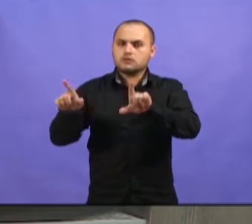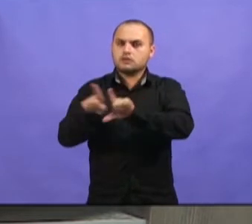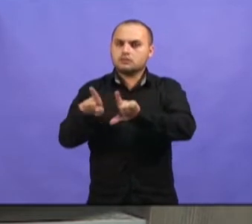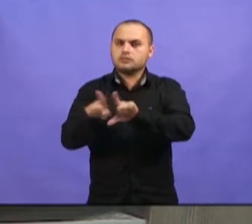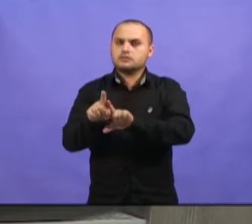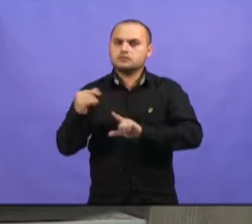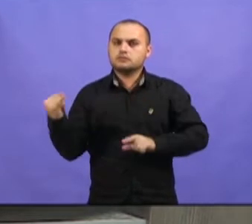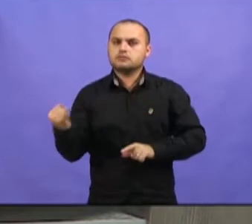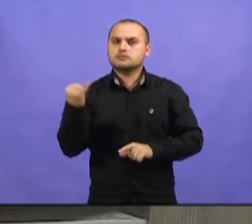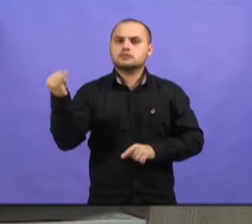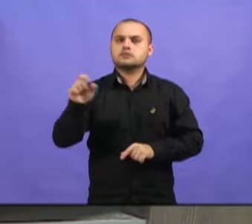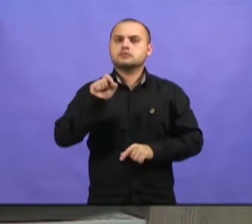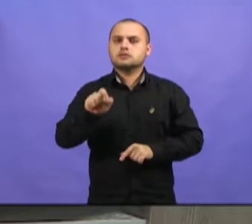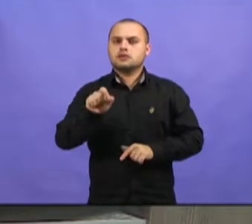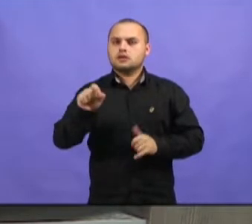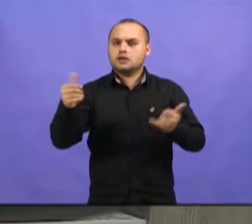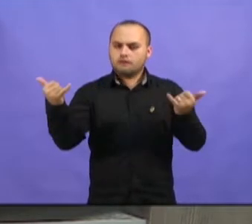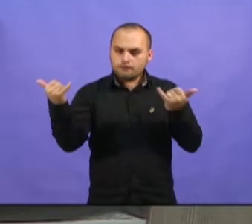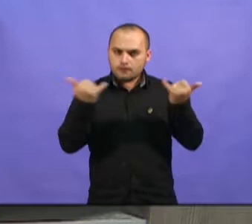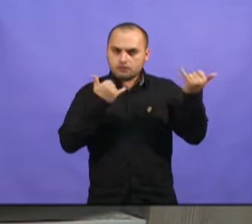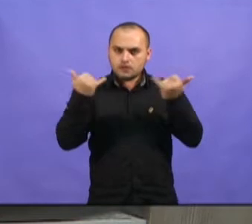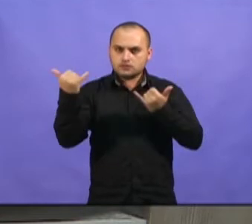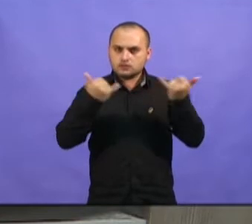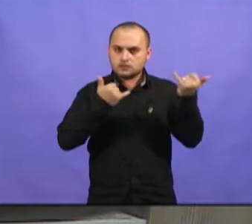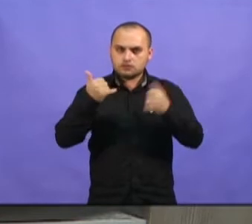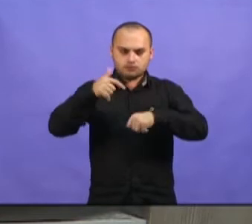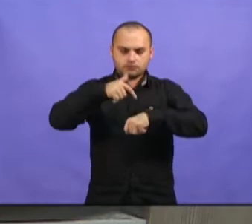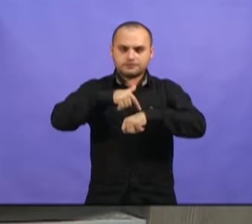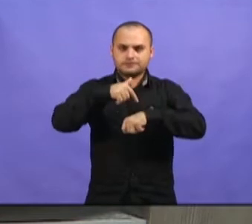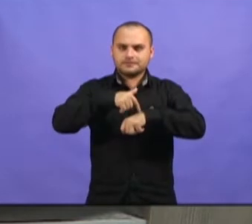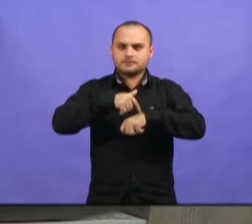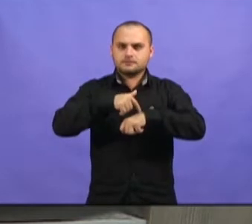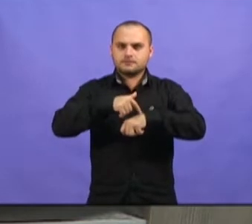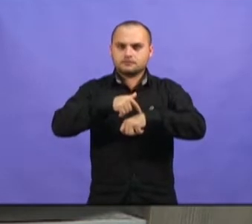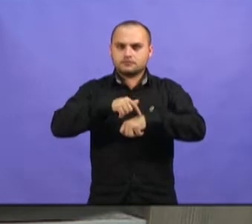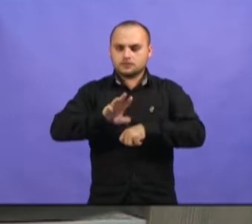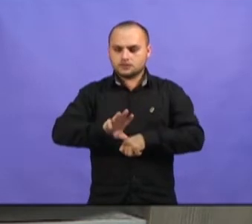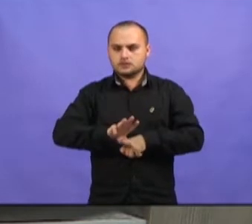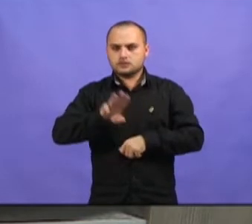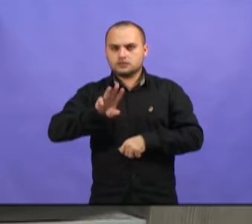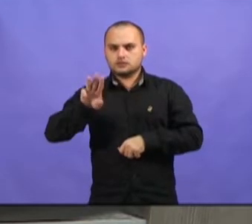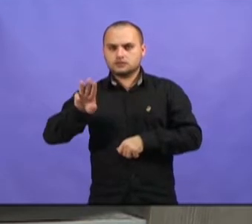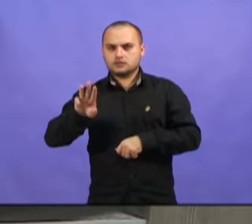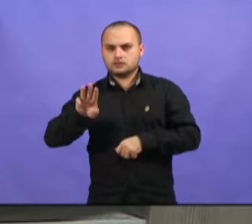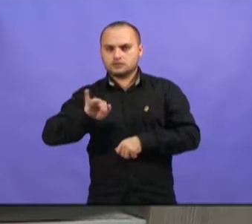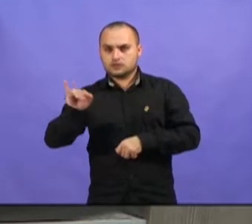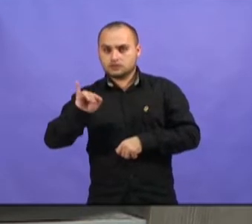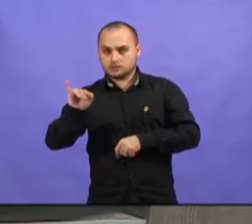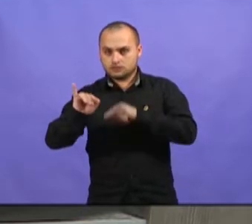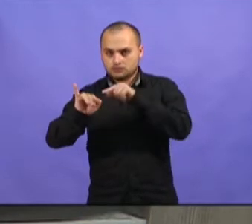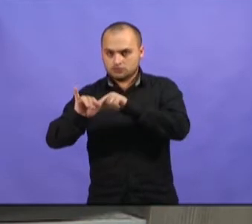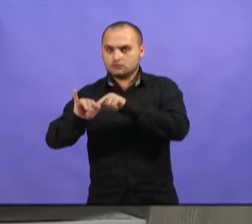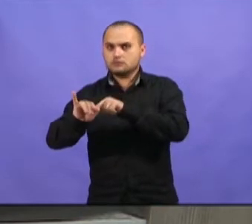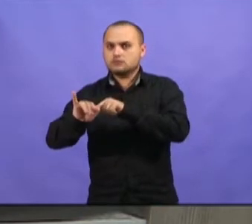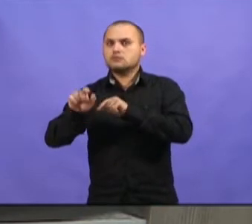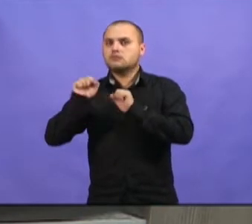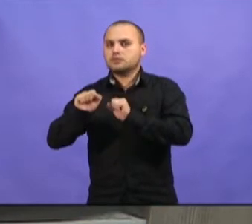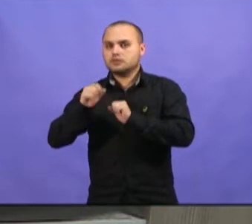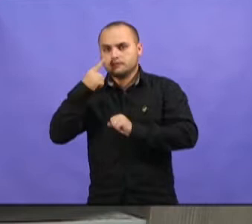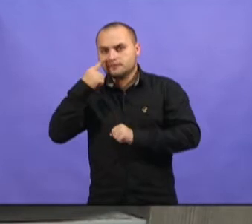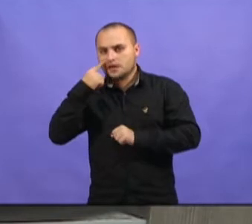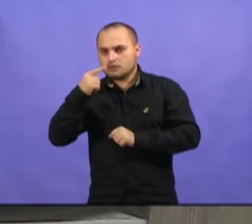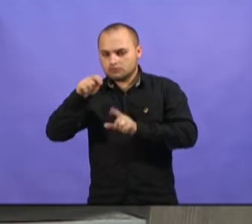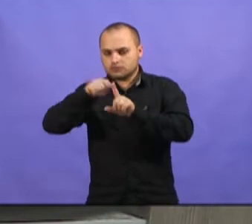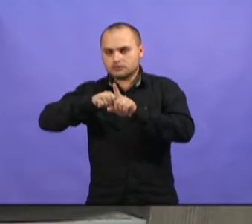que informações podem ser adquiridas durante o mês de novembro no site da Prefeitura Municipal de Itajaí, do município, lá na